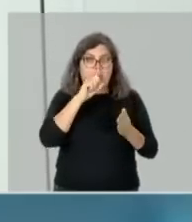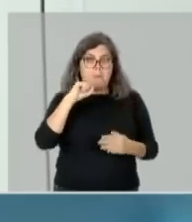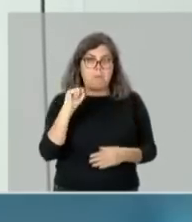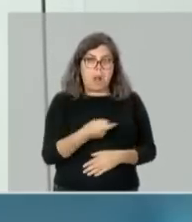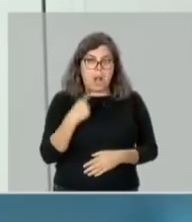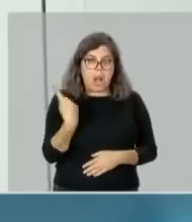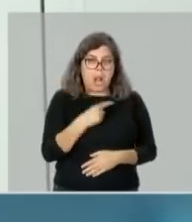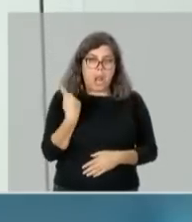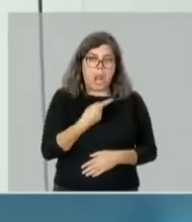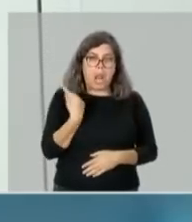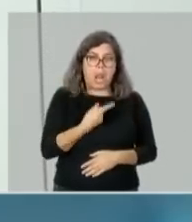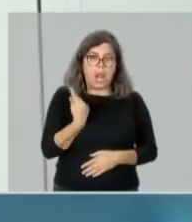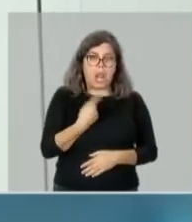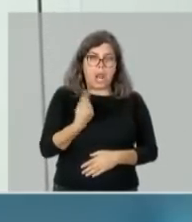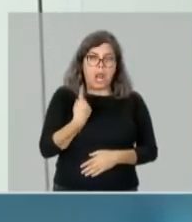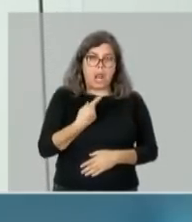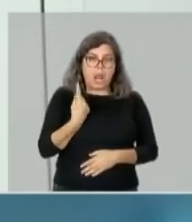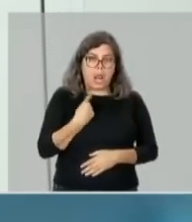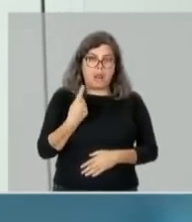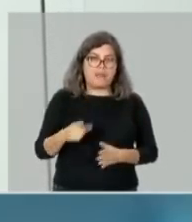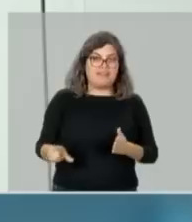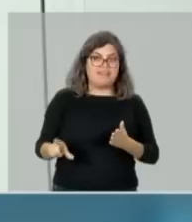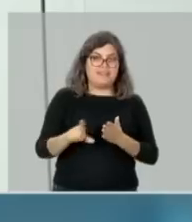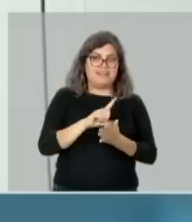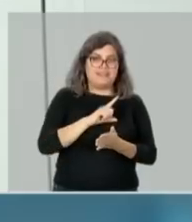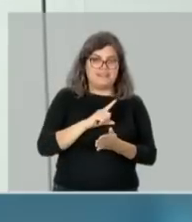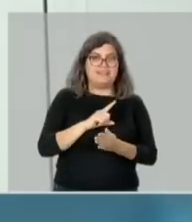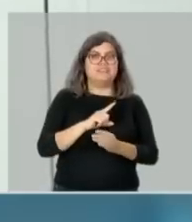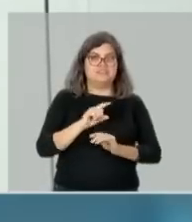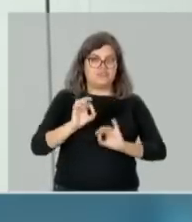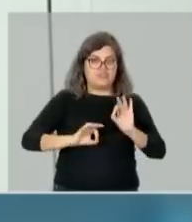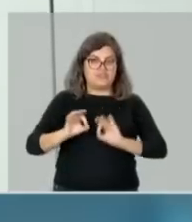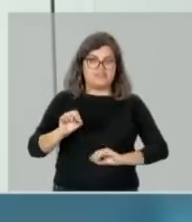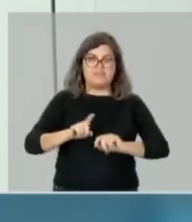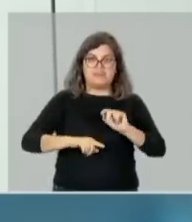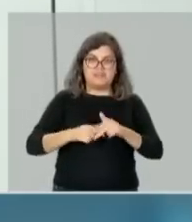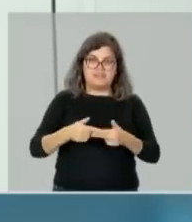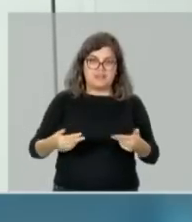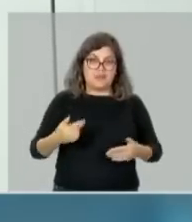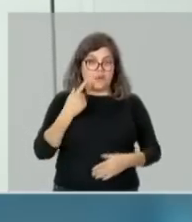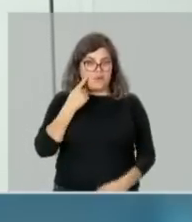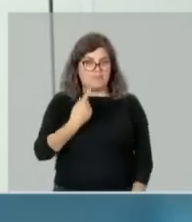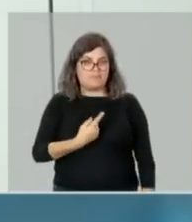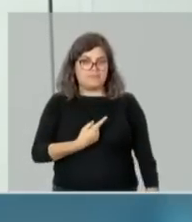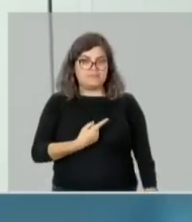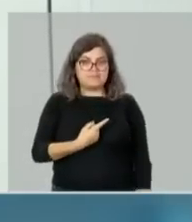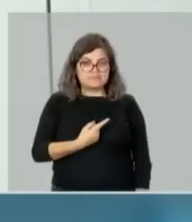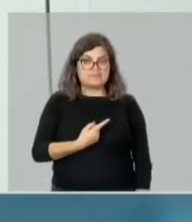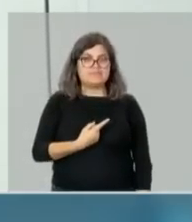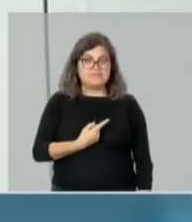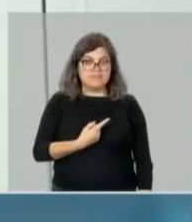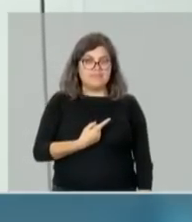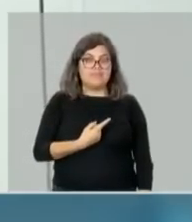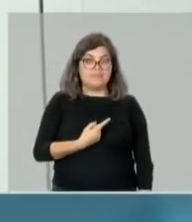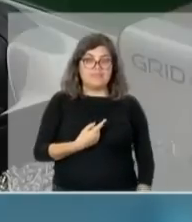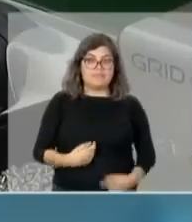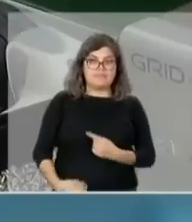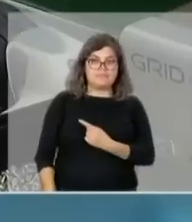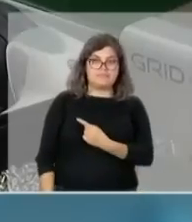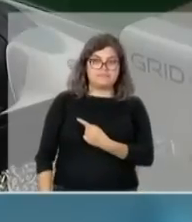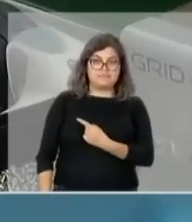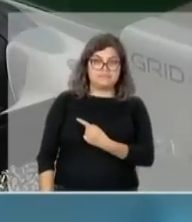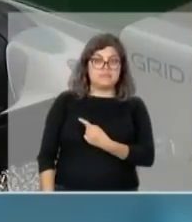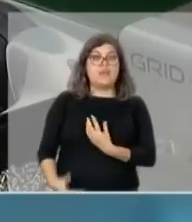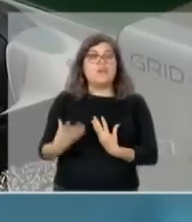eles têm a possibilidade de conversar com a população também conversar com a imprensa fazer anotações sugerir